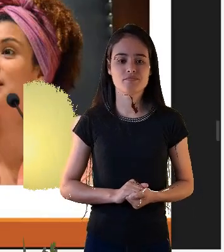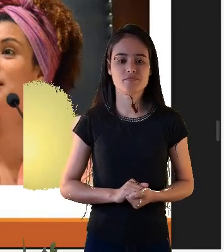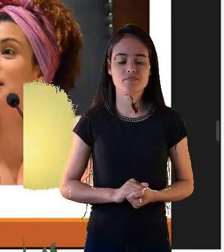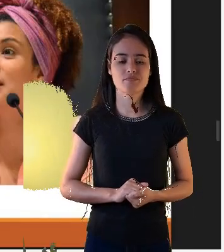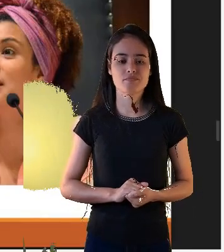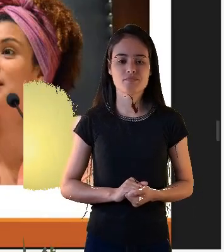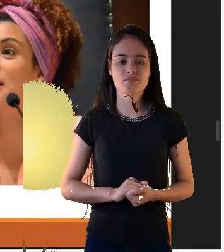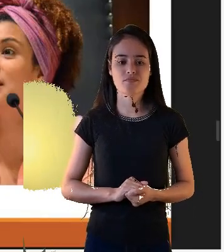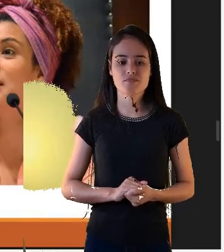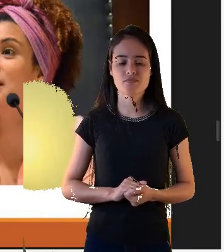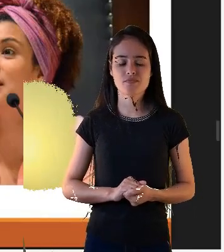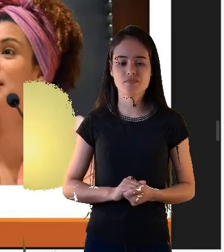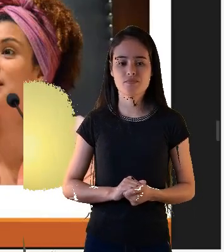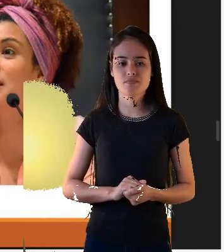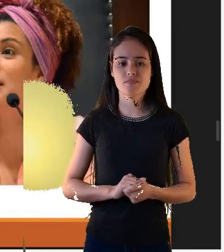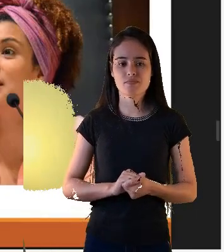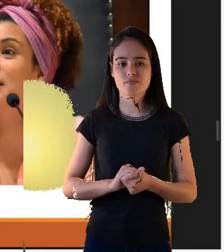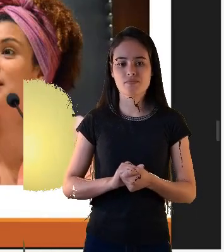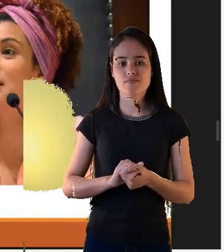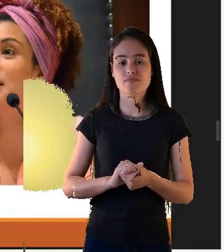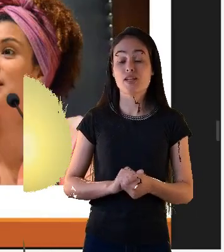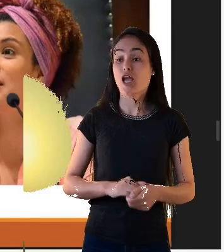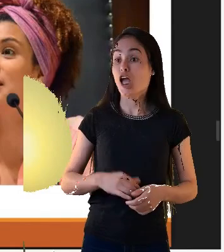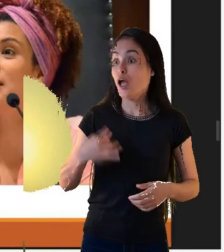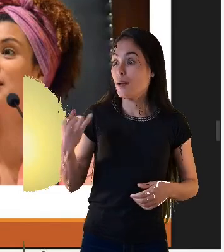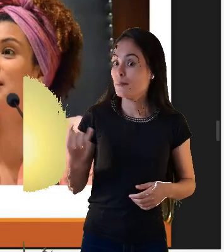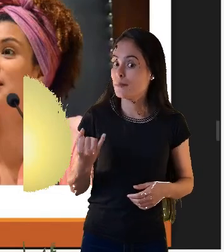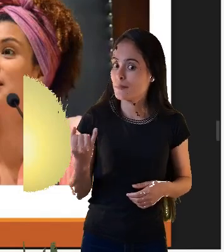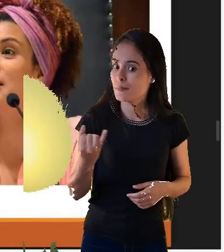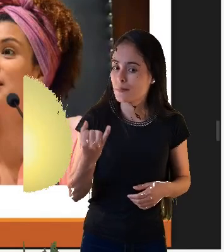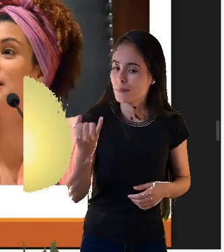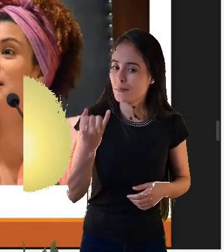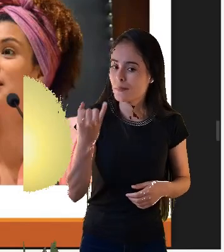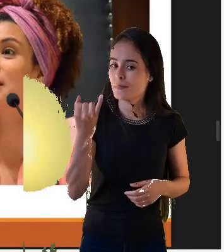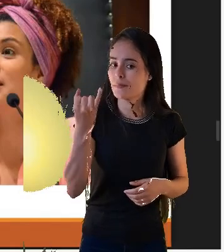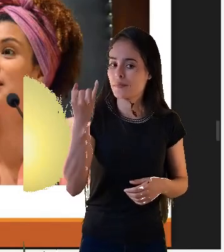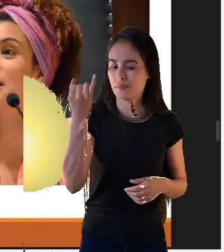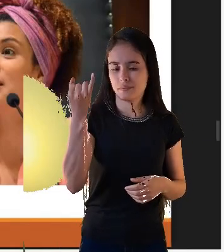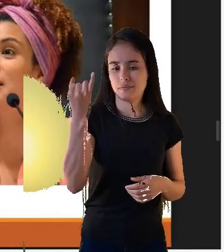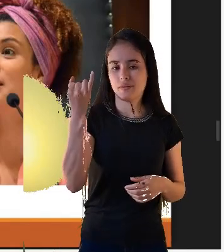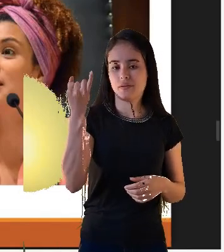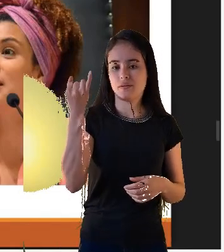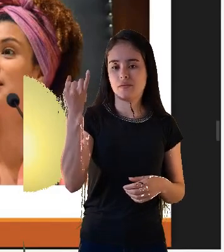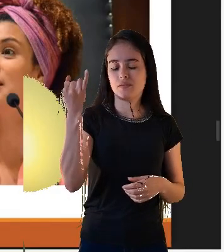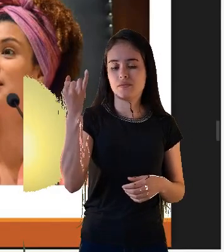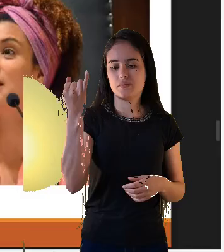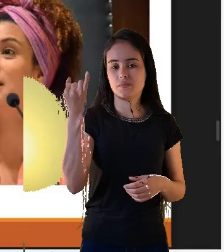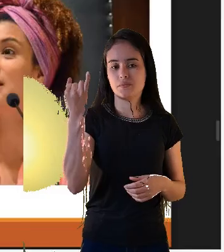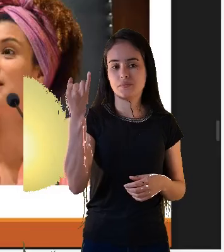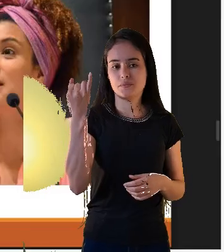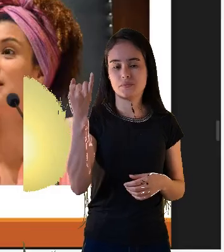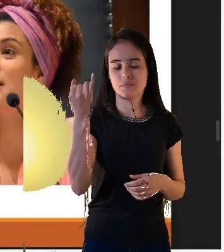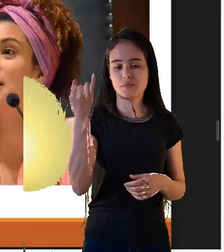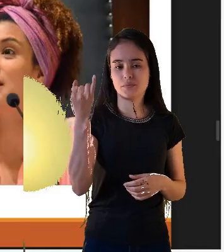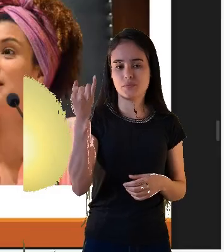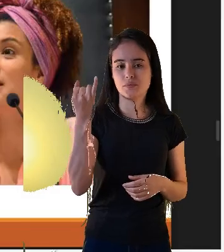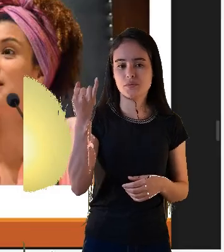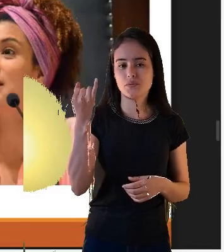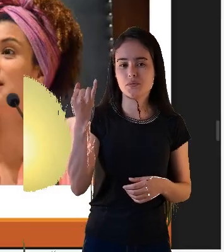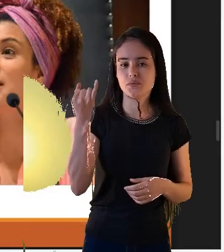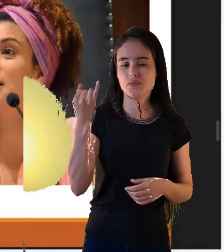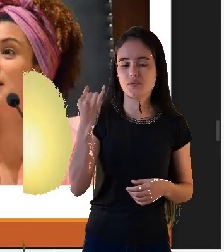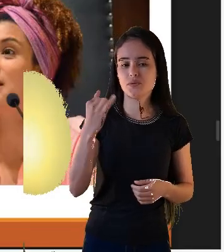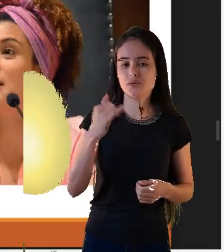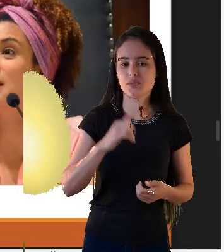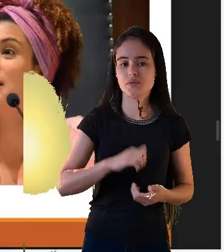levar o legado da Marielle Franco. Isso, gente, isso assim foi um fruto assim muito importante do